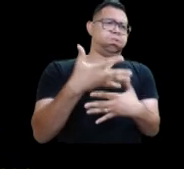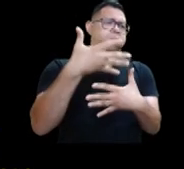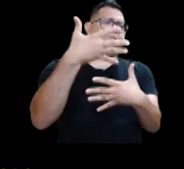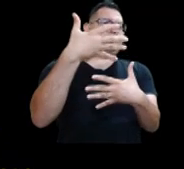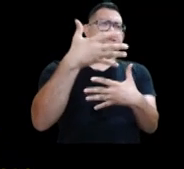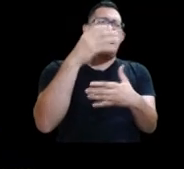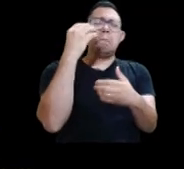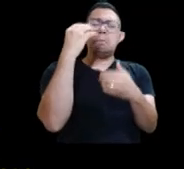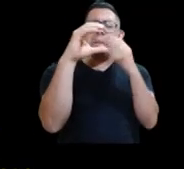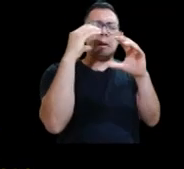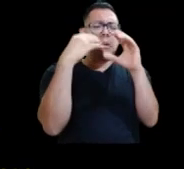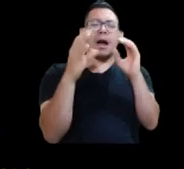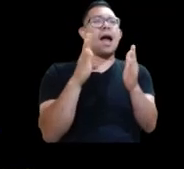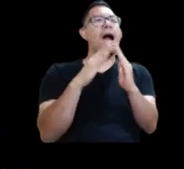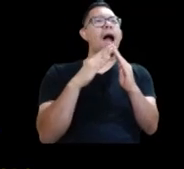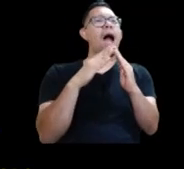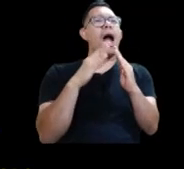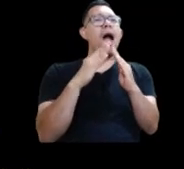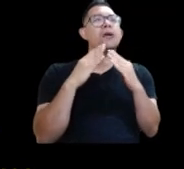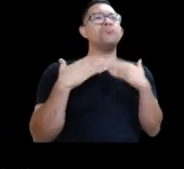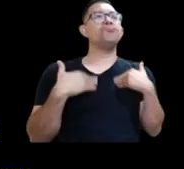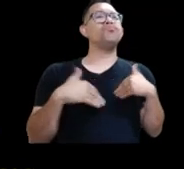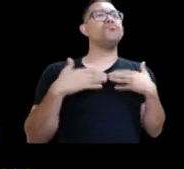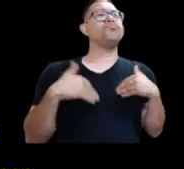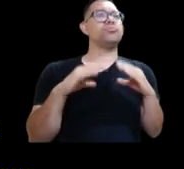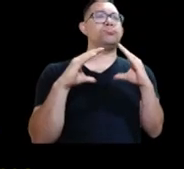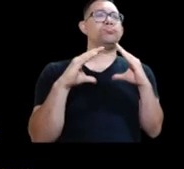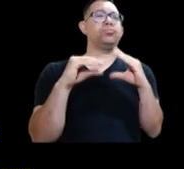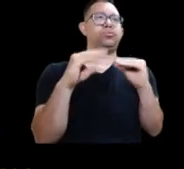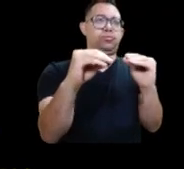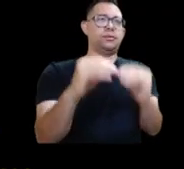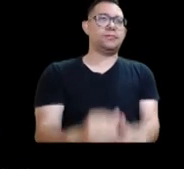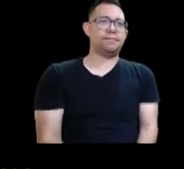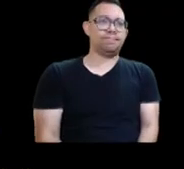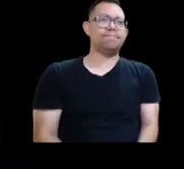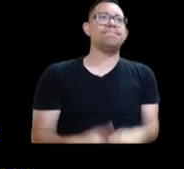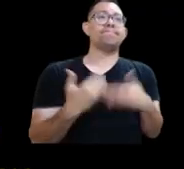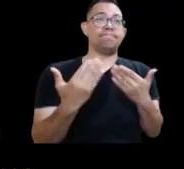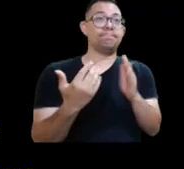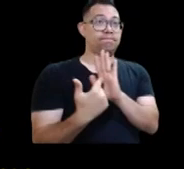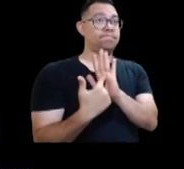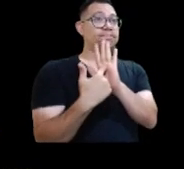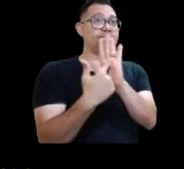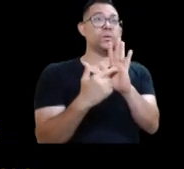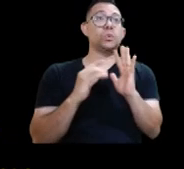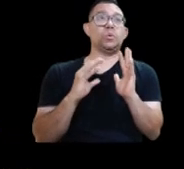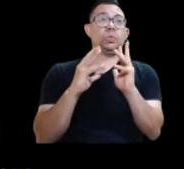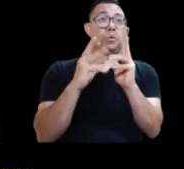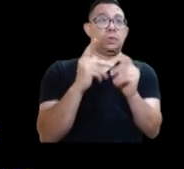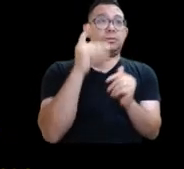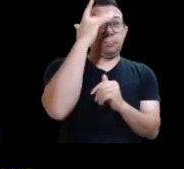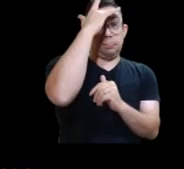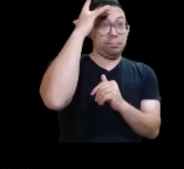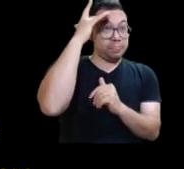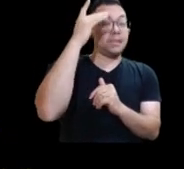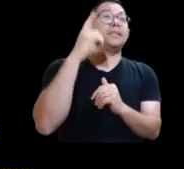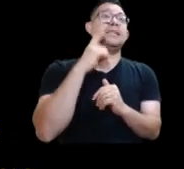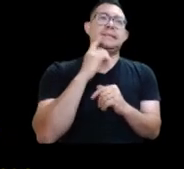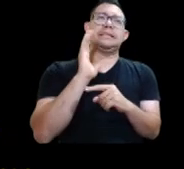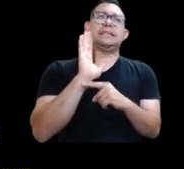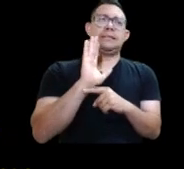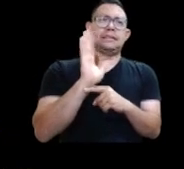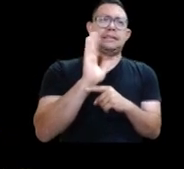imensa de filmes e seriados no conforto de suas casas, o que sem dúvida impactou muito o